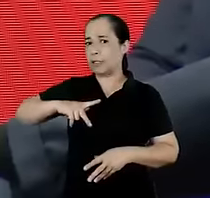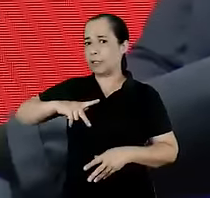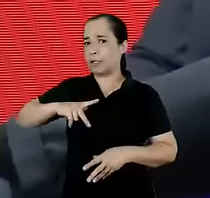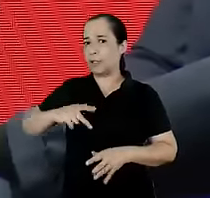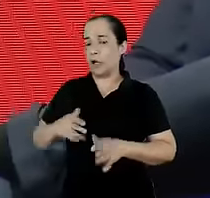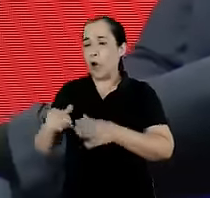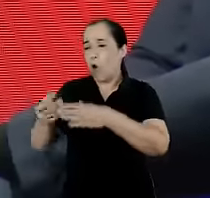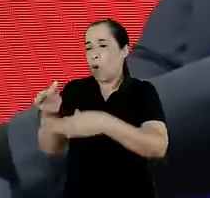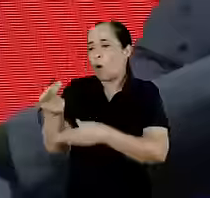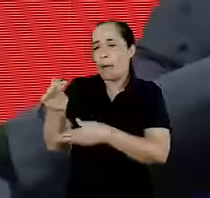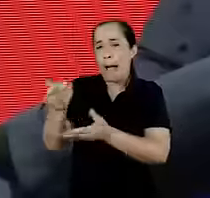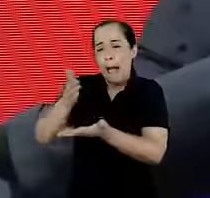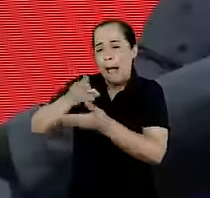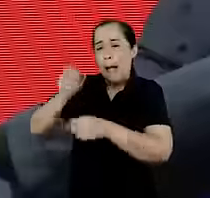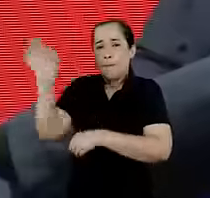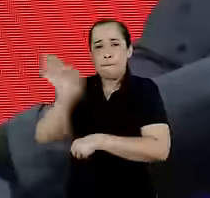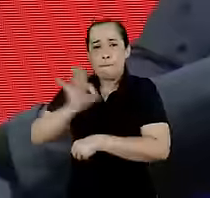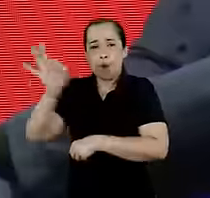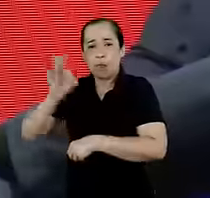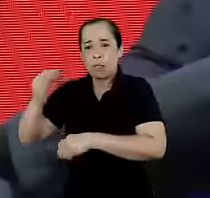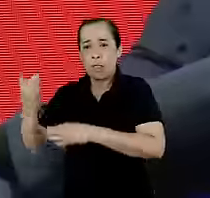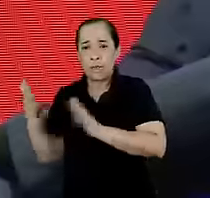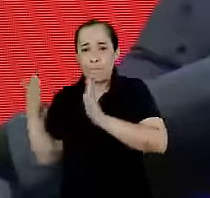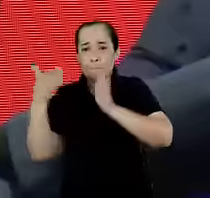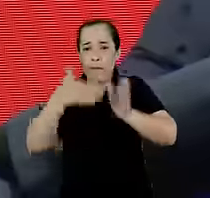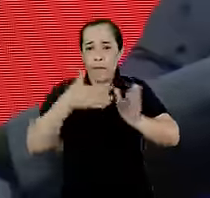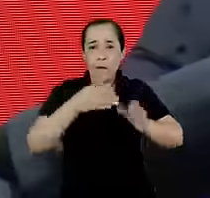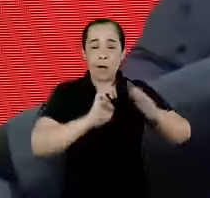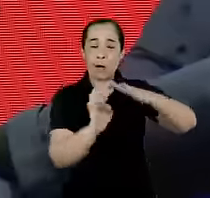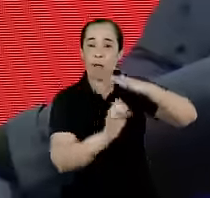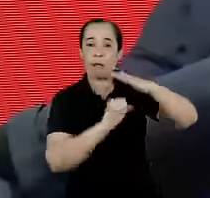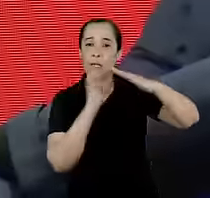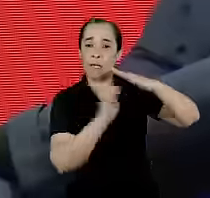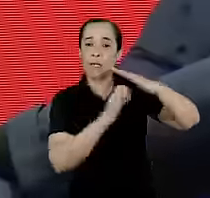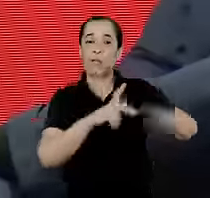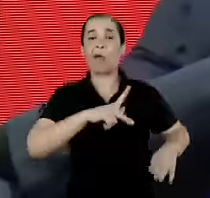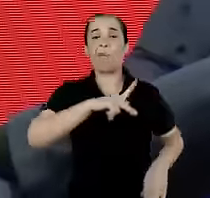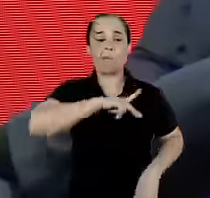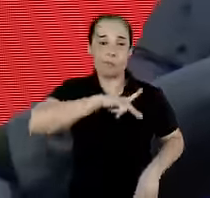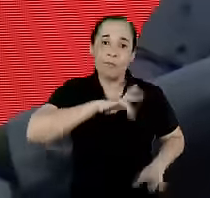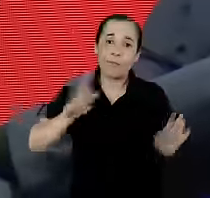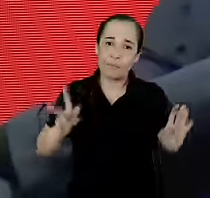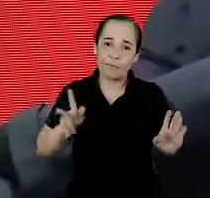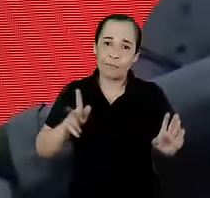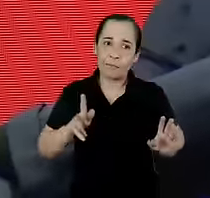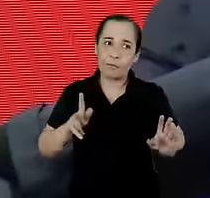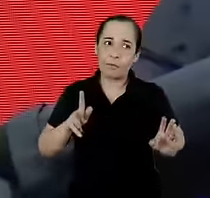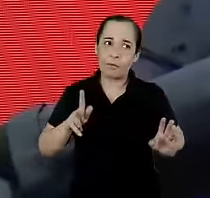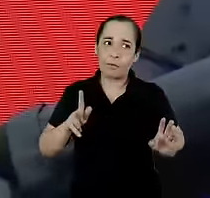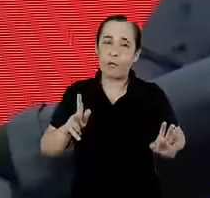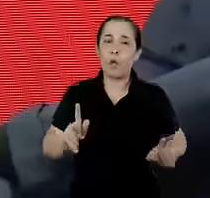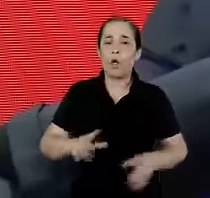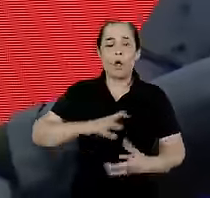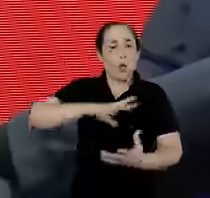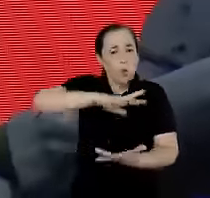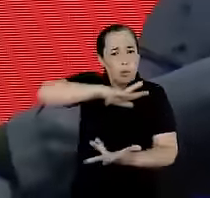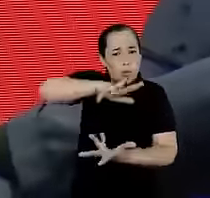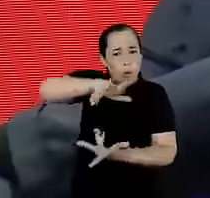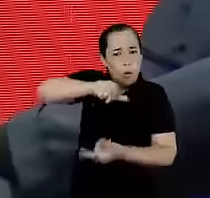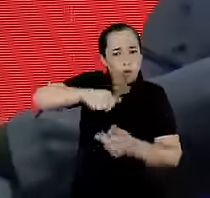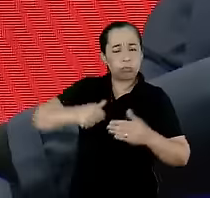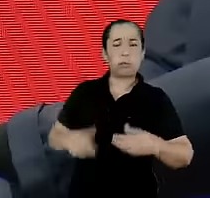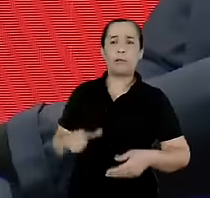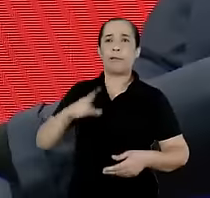pro pro mercado privado é assim no mundo todo a grande fonte de investimento em infraestrutura no